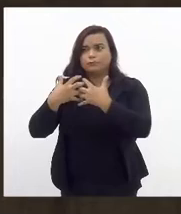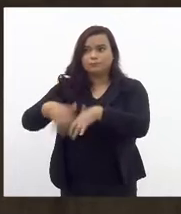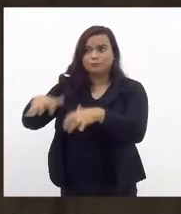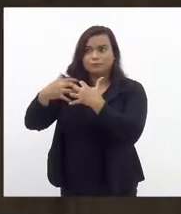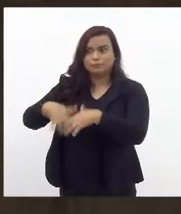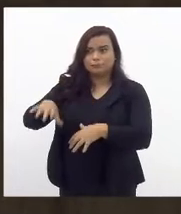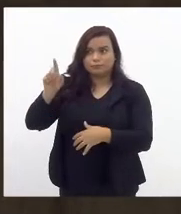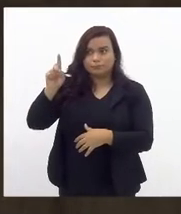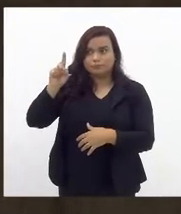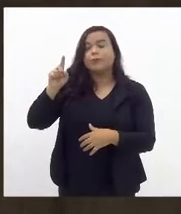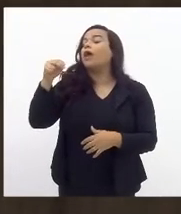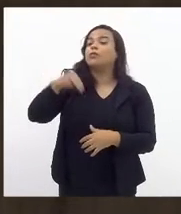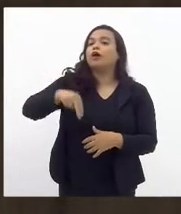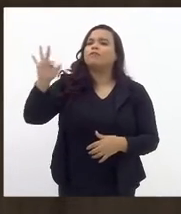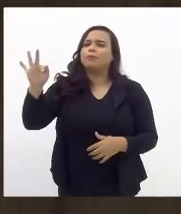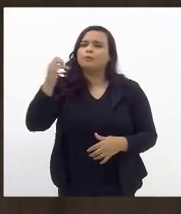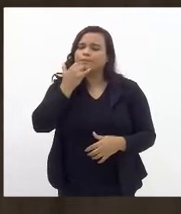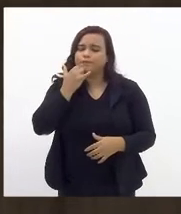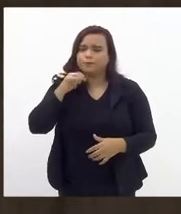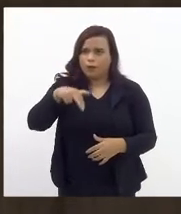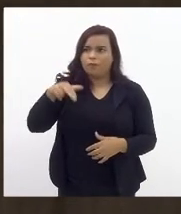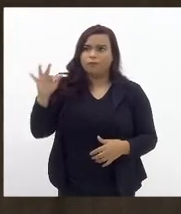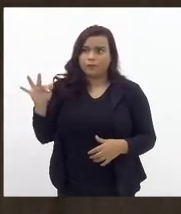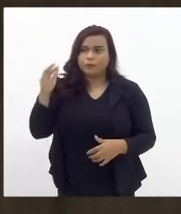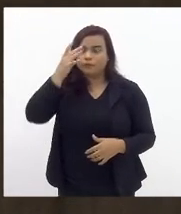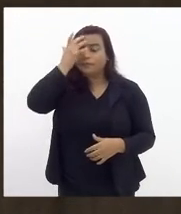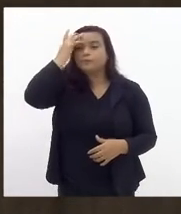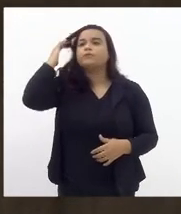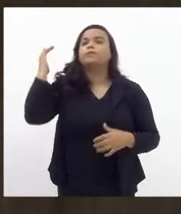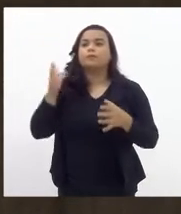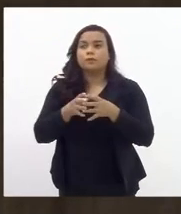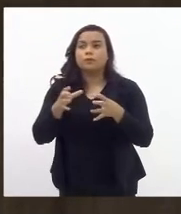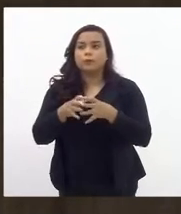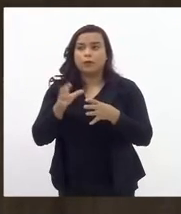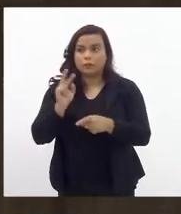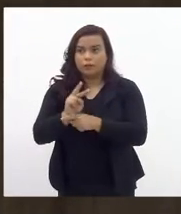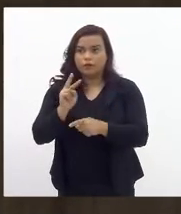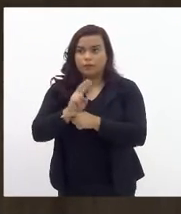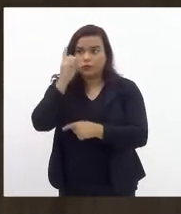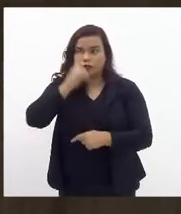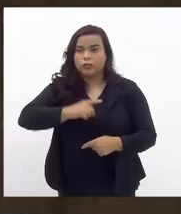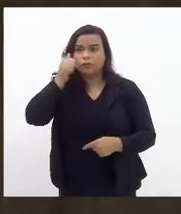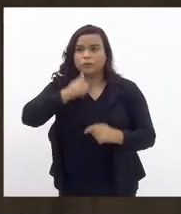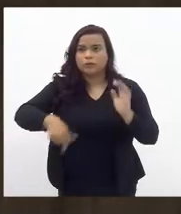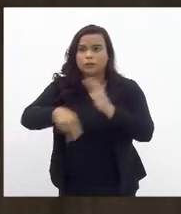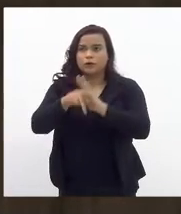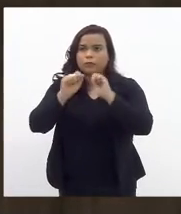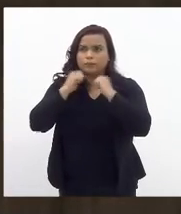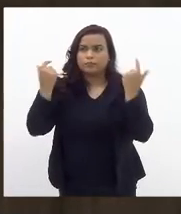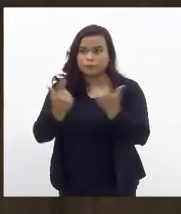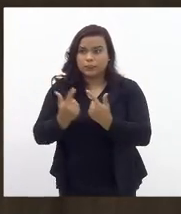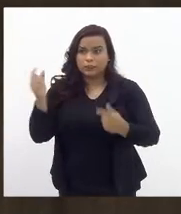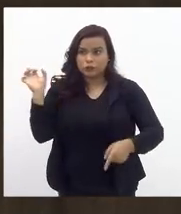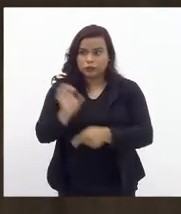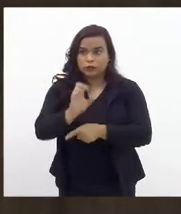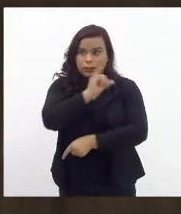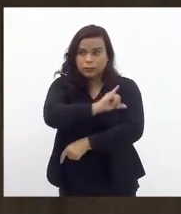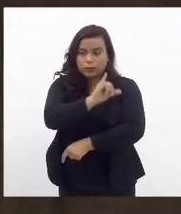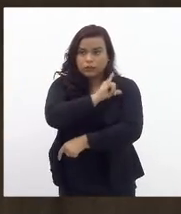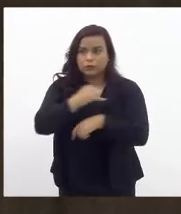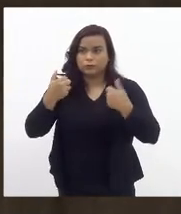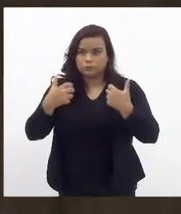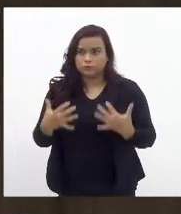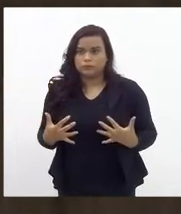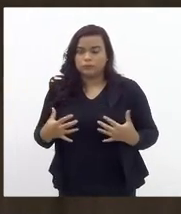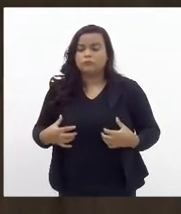friburguense. A Comissão de Defesa dos Direitos da Mulher da Assembleia Legislativa do Estado do Rio de Janeiro,